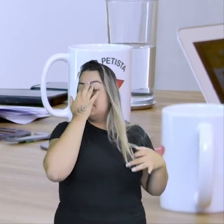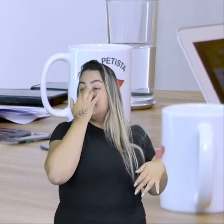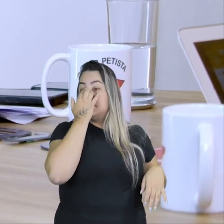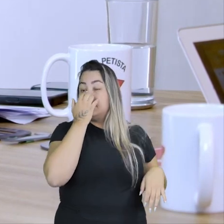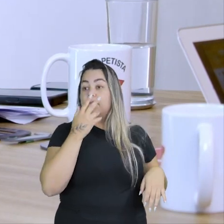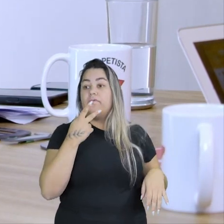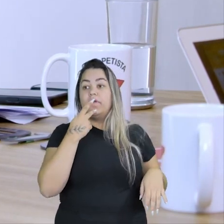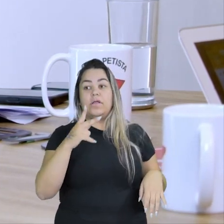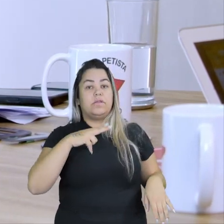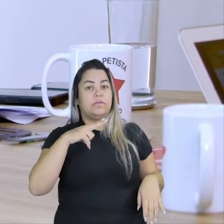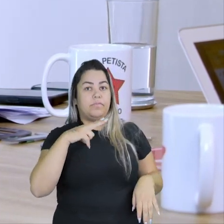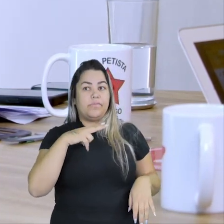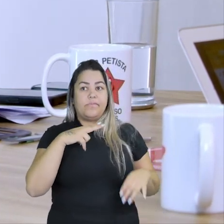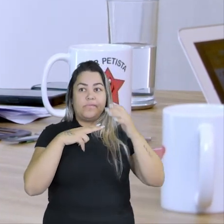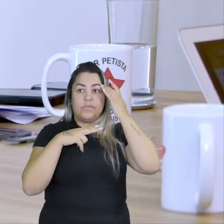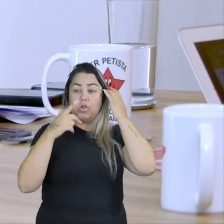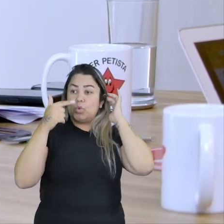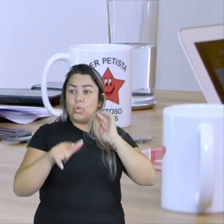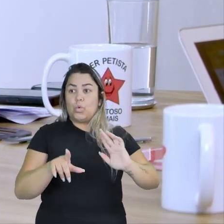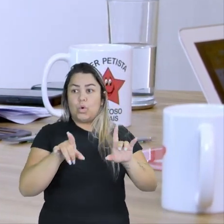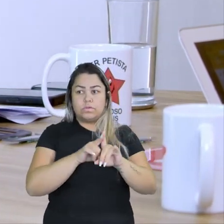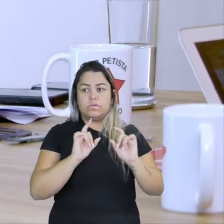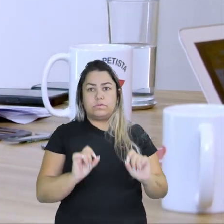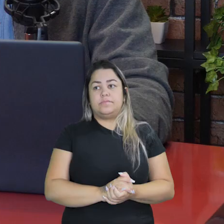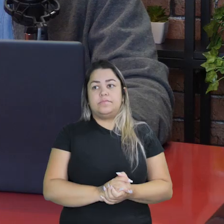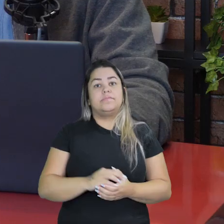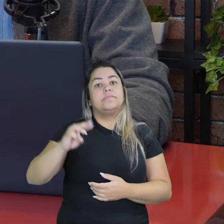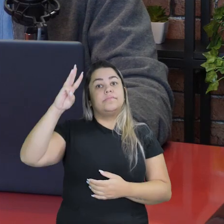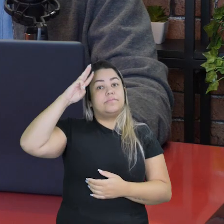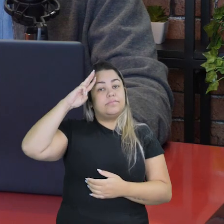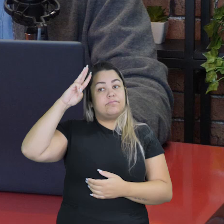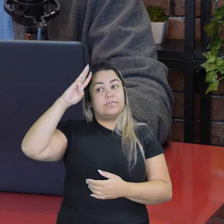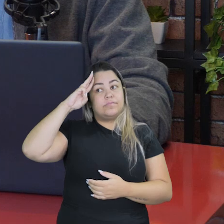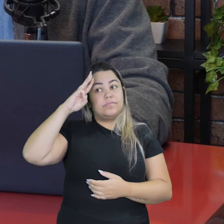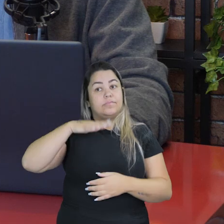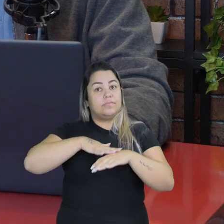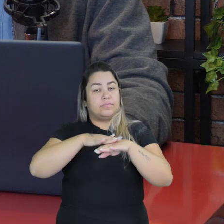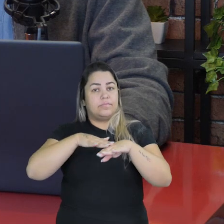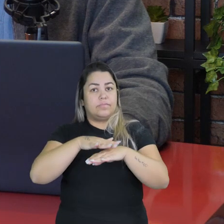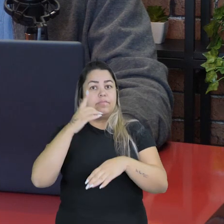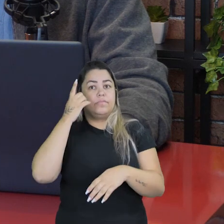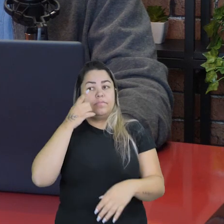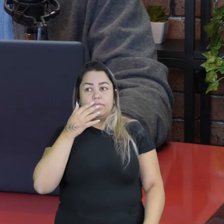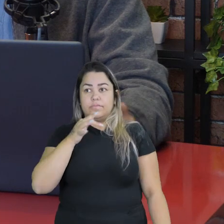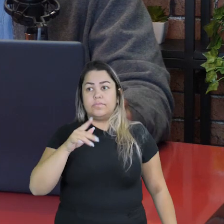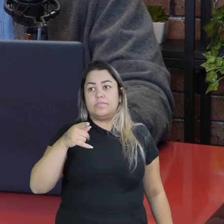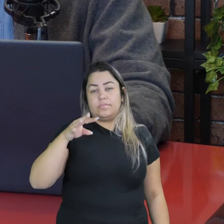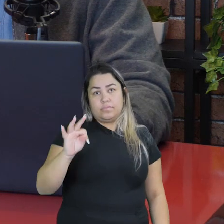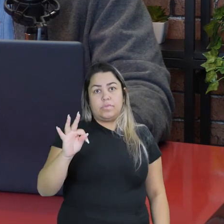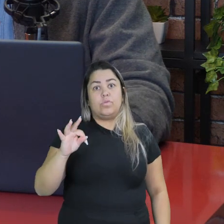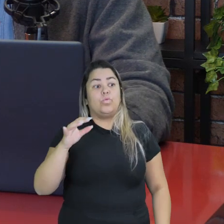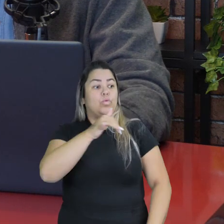eu diria, a privacidade e, do outro lado, a monetização. E na terça-feira, a conversa foi com o